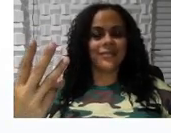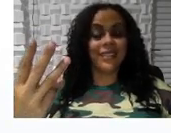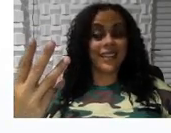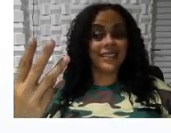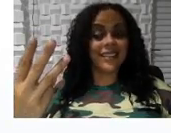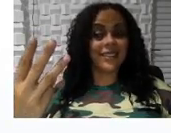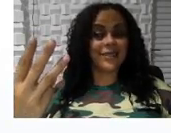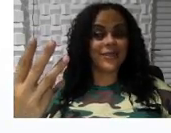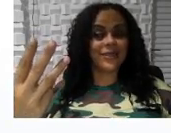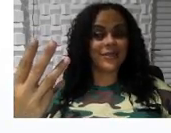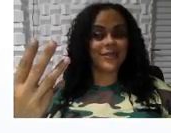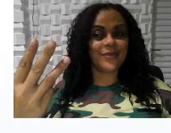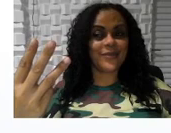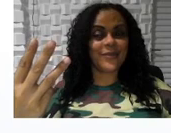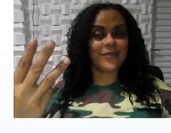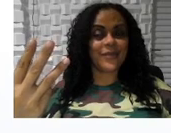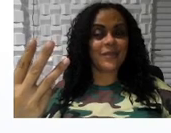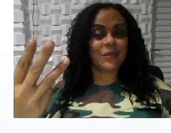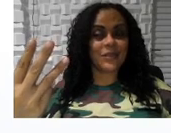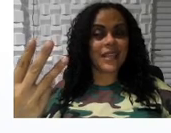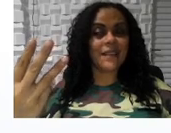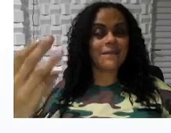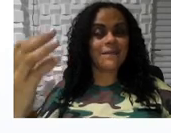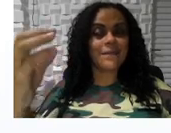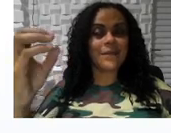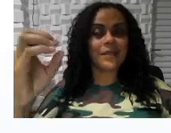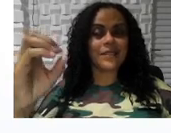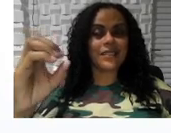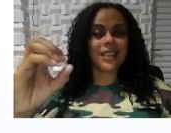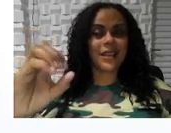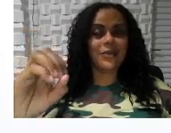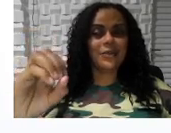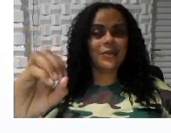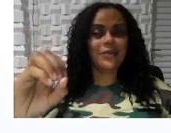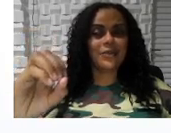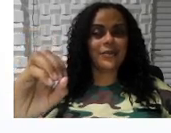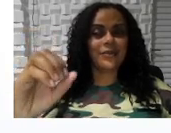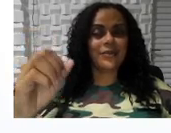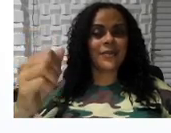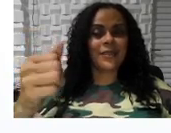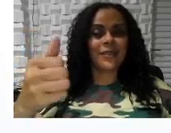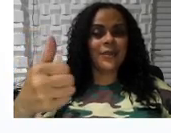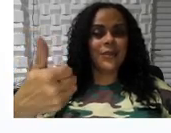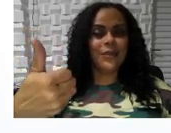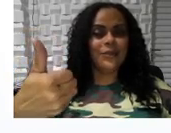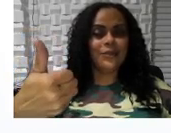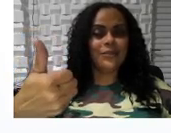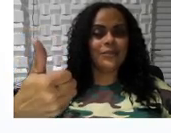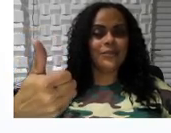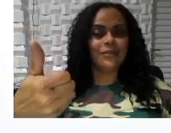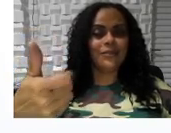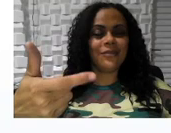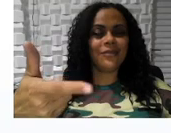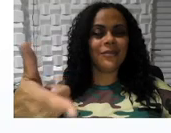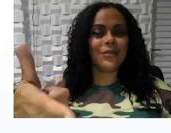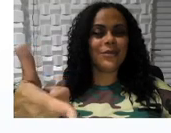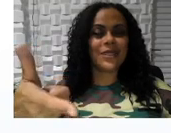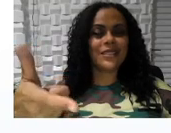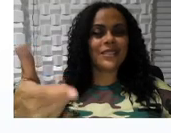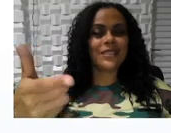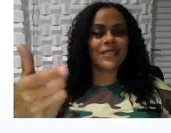3 dedos. Vamos lá? 0, 1,